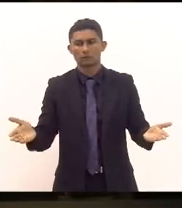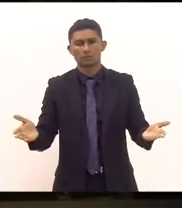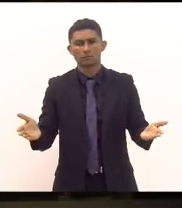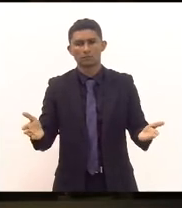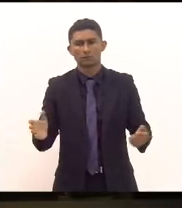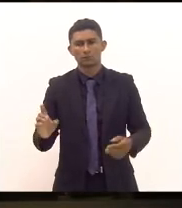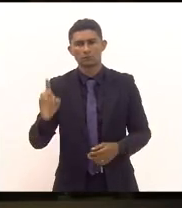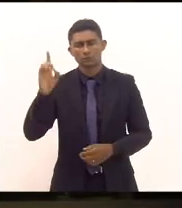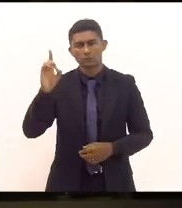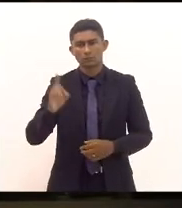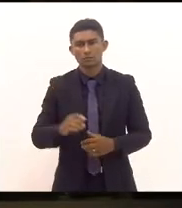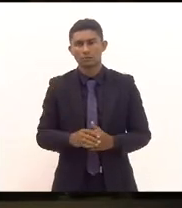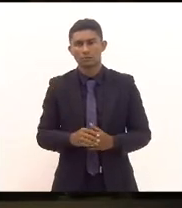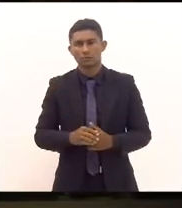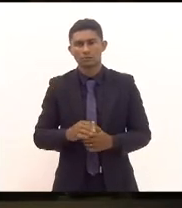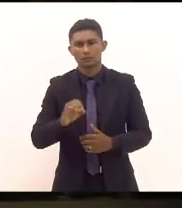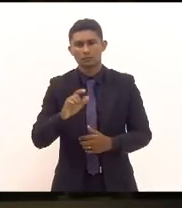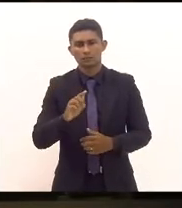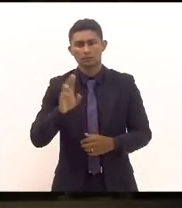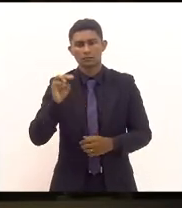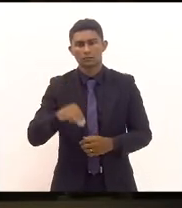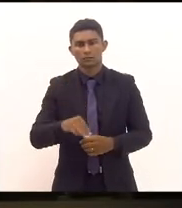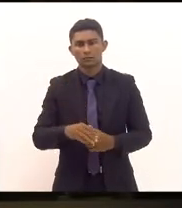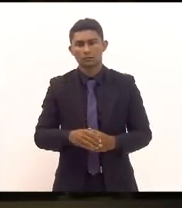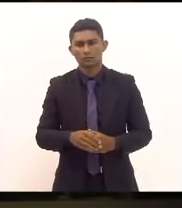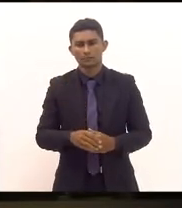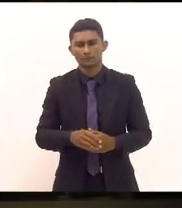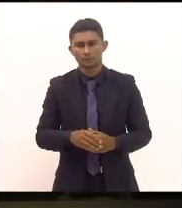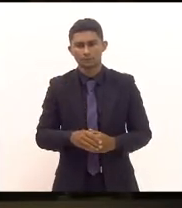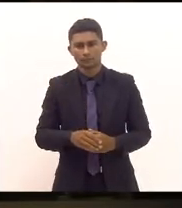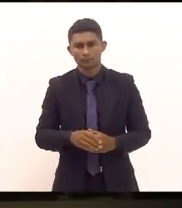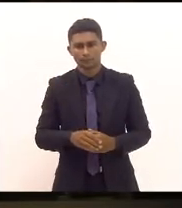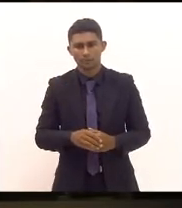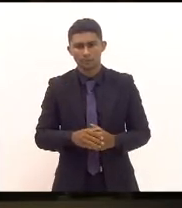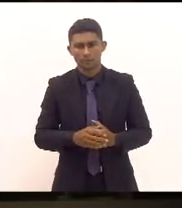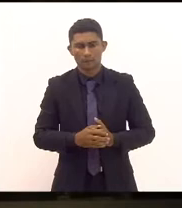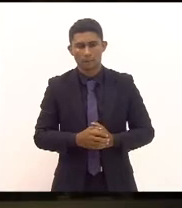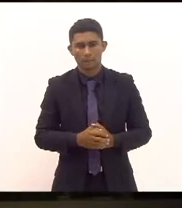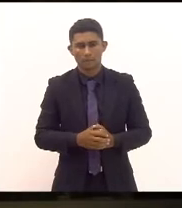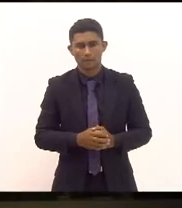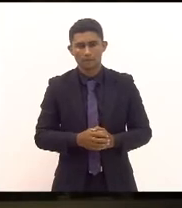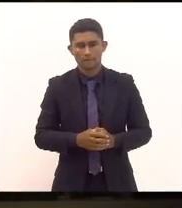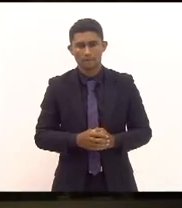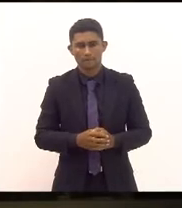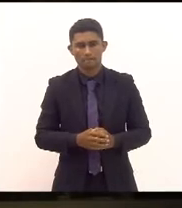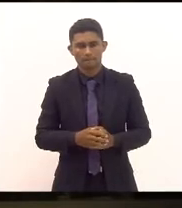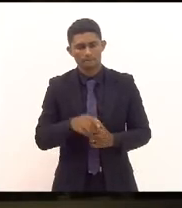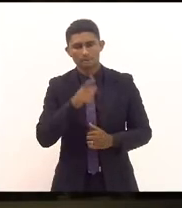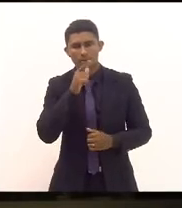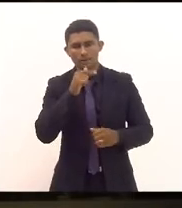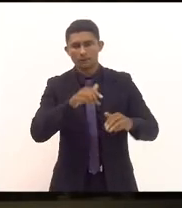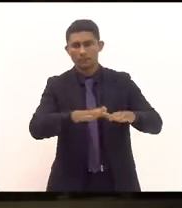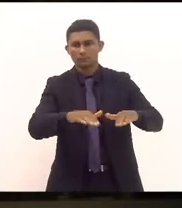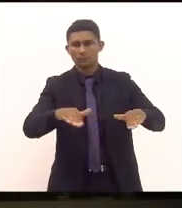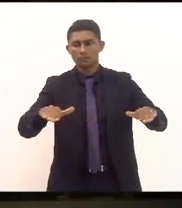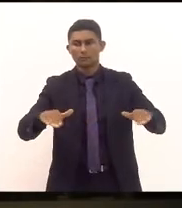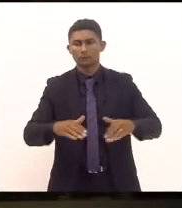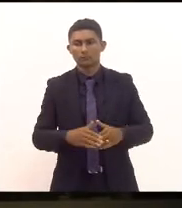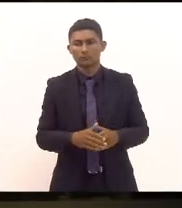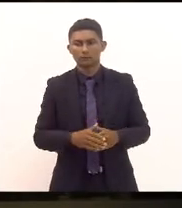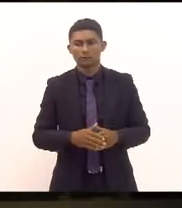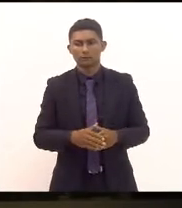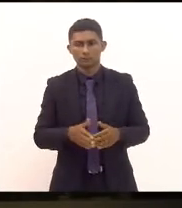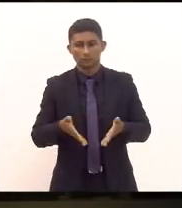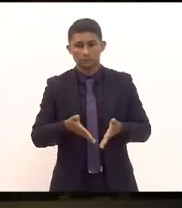do clã de Ogum é é é boa lama é leque Oxum levou para o Rio e